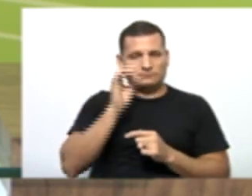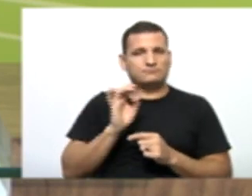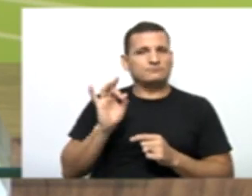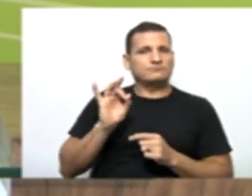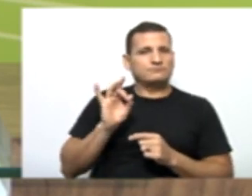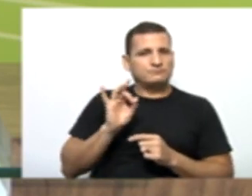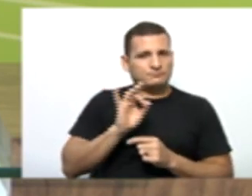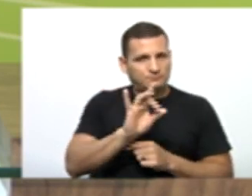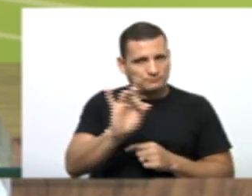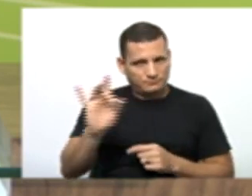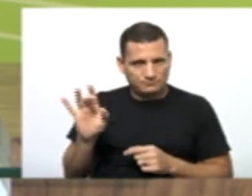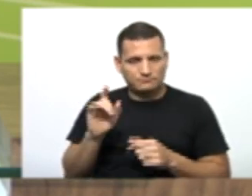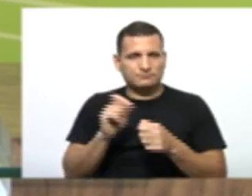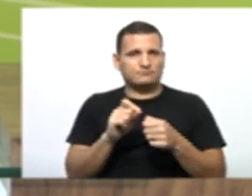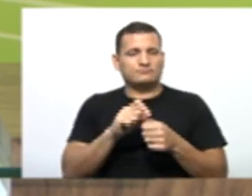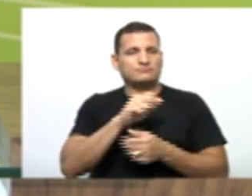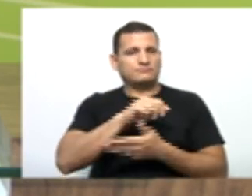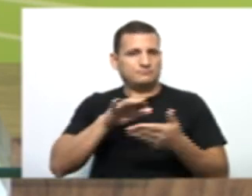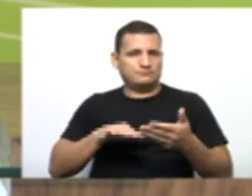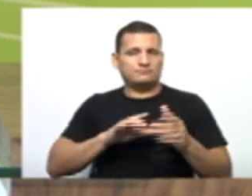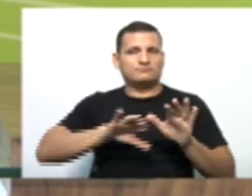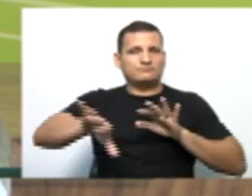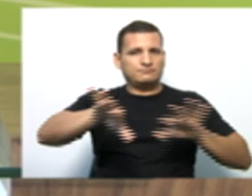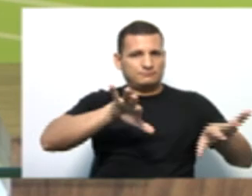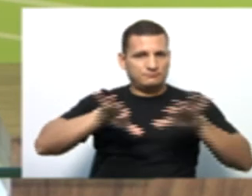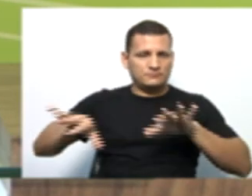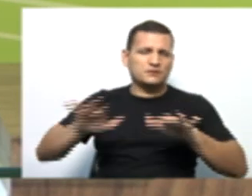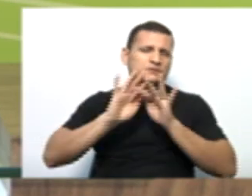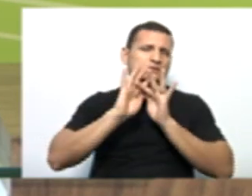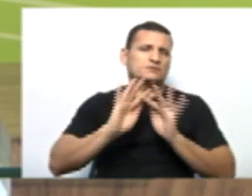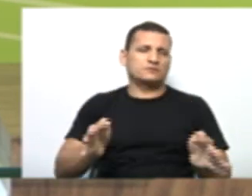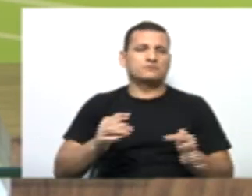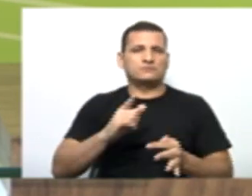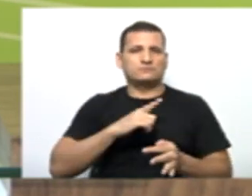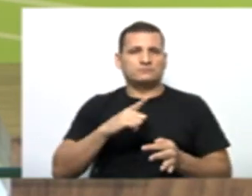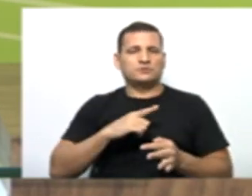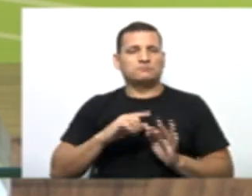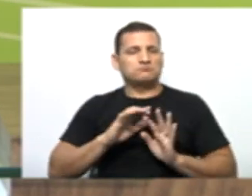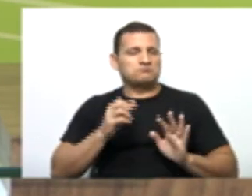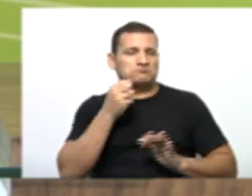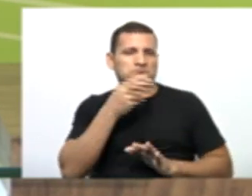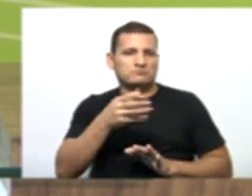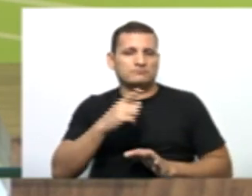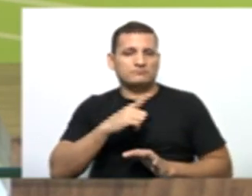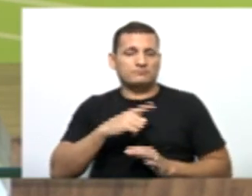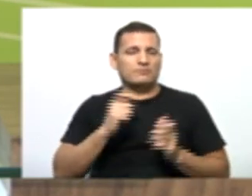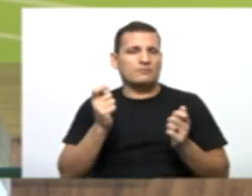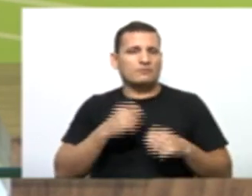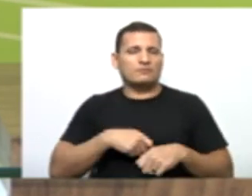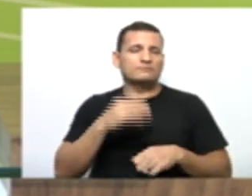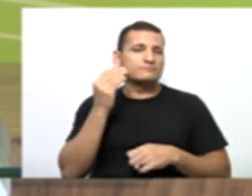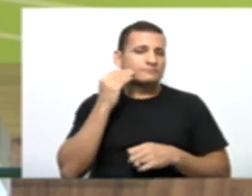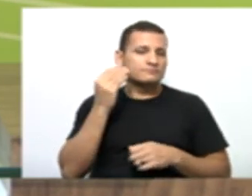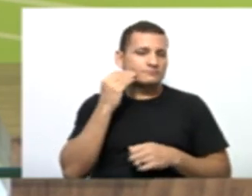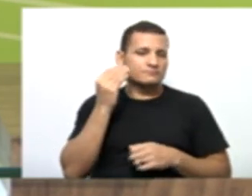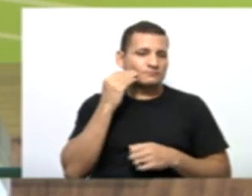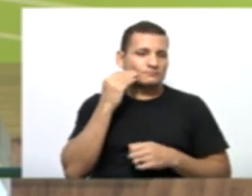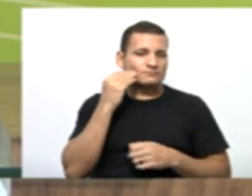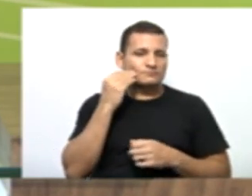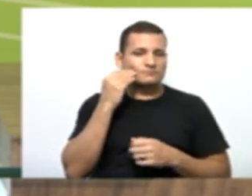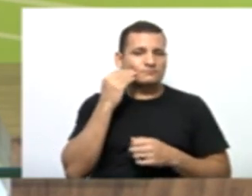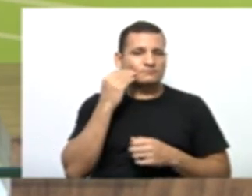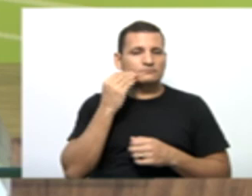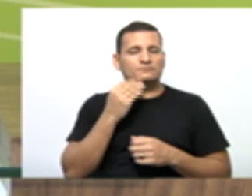vai fazer a atividade individualmente. É bem simples, bastante gostosa, vai dar para a gente verificar com